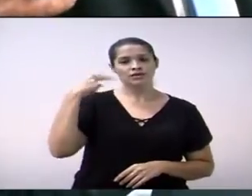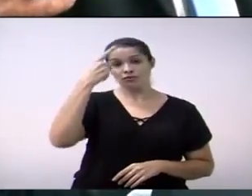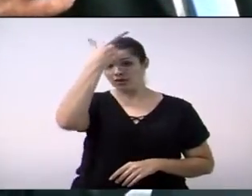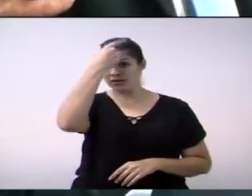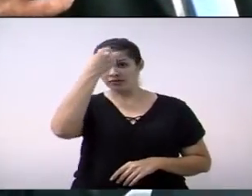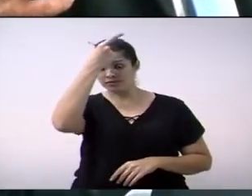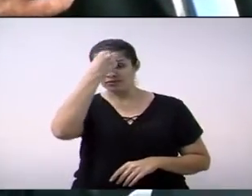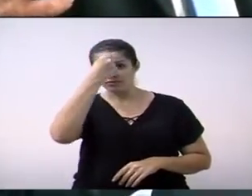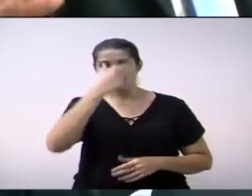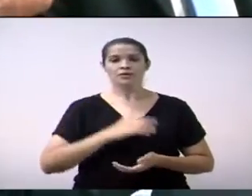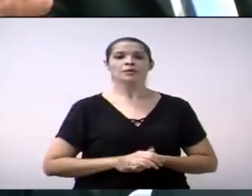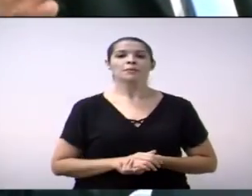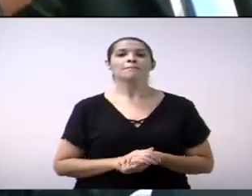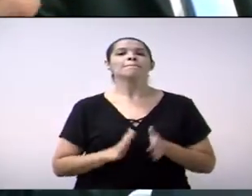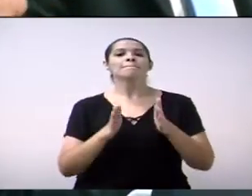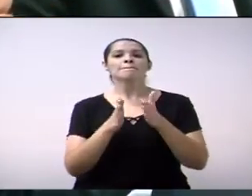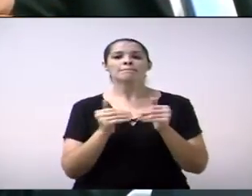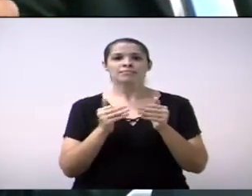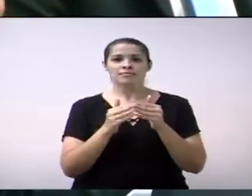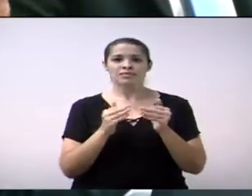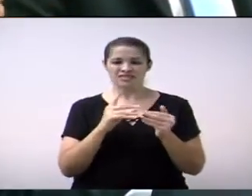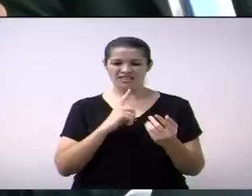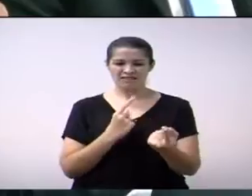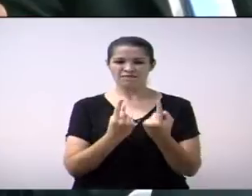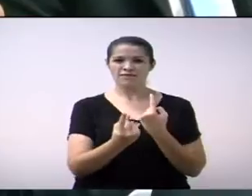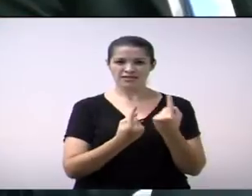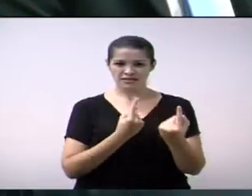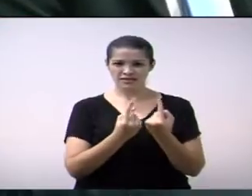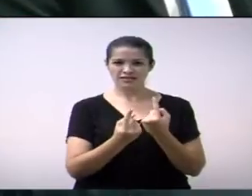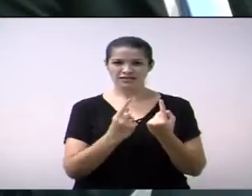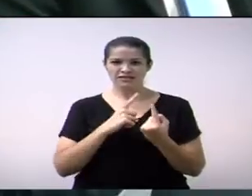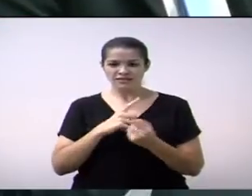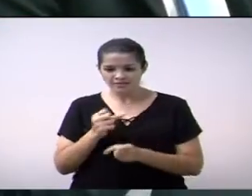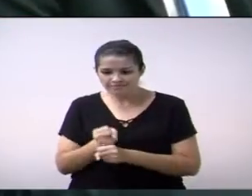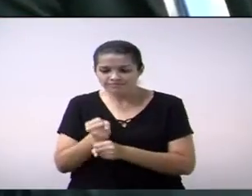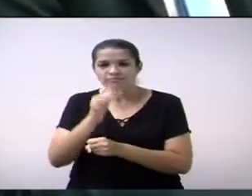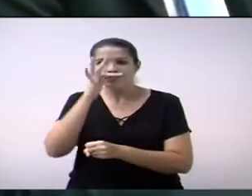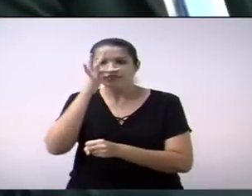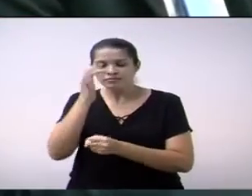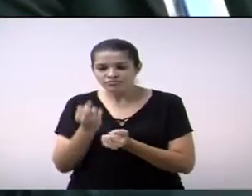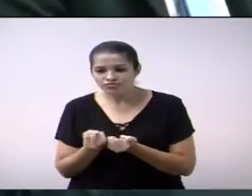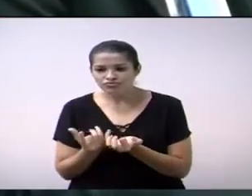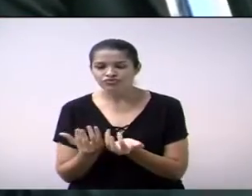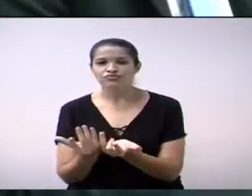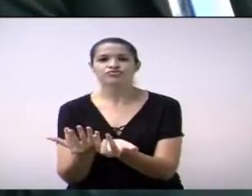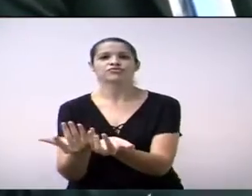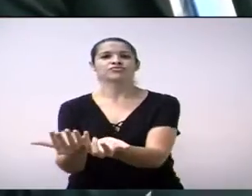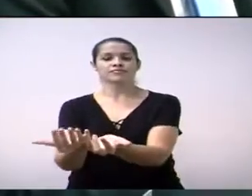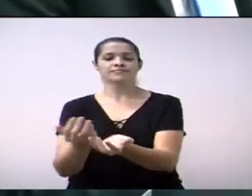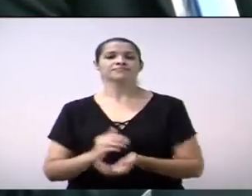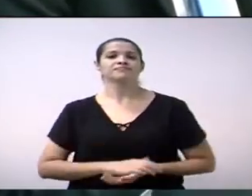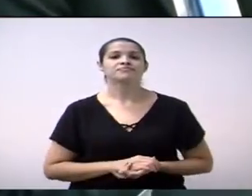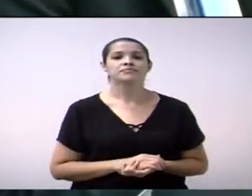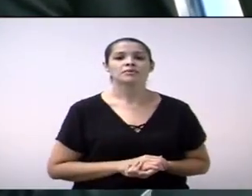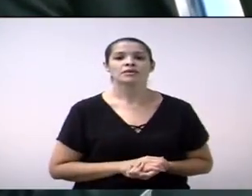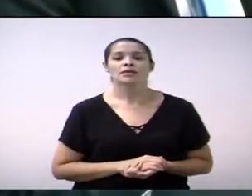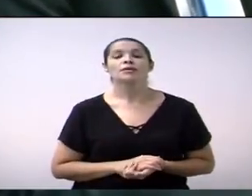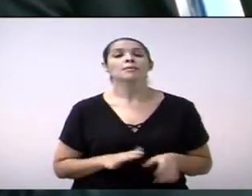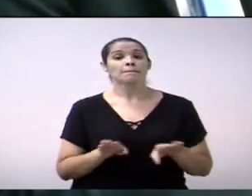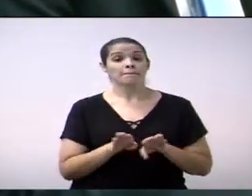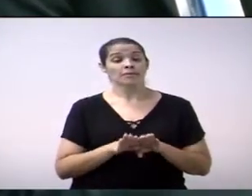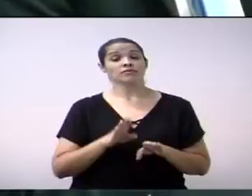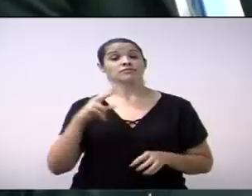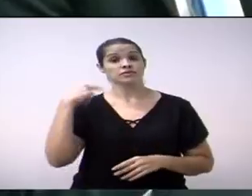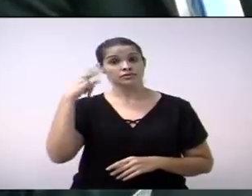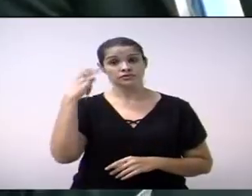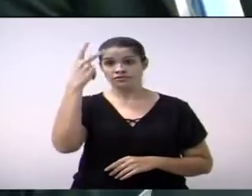Executivo a revitalização do canteiro central da Avenida José Paulino, conforme especifica. De número 162, também do vereador Edilcinho